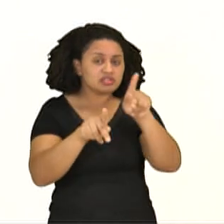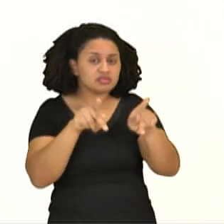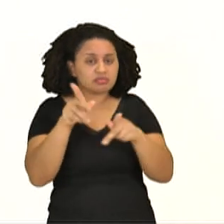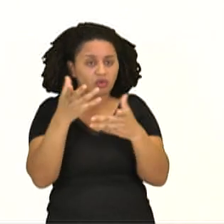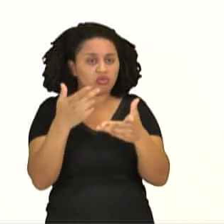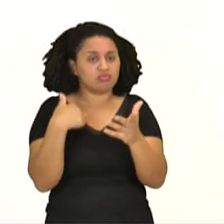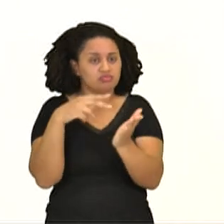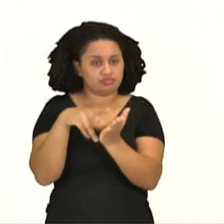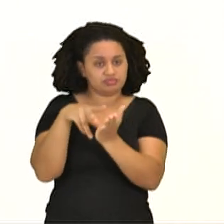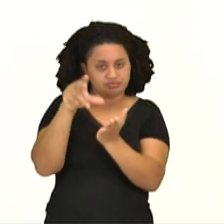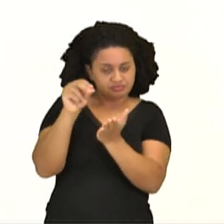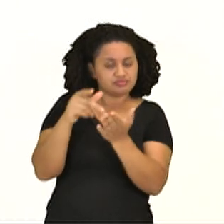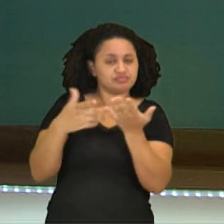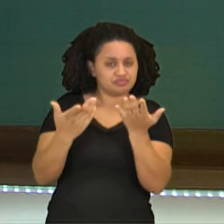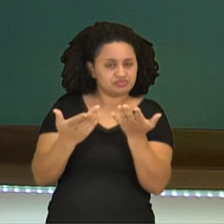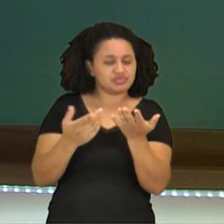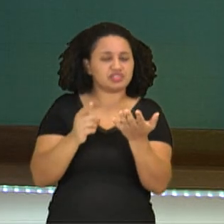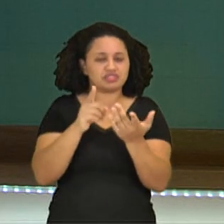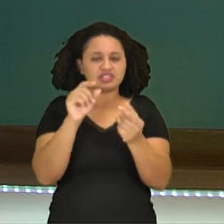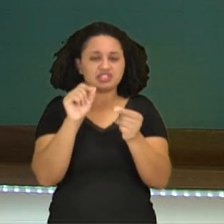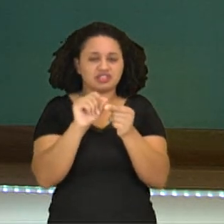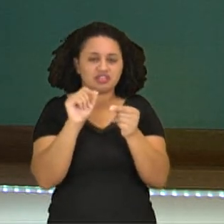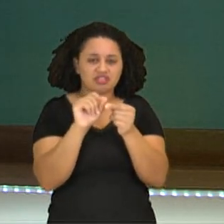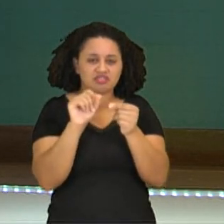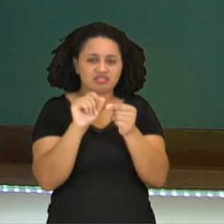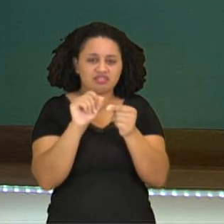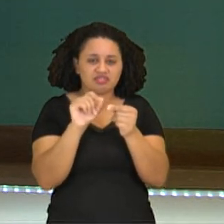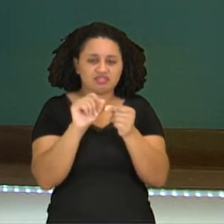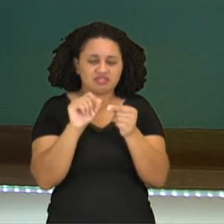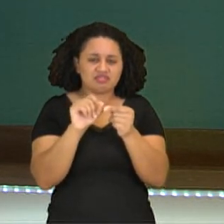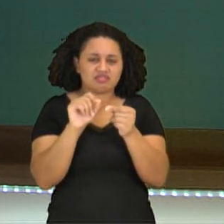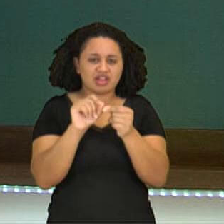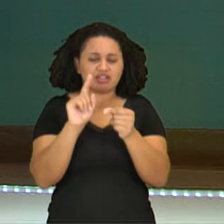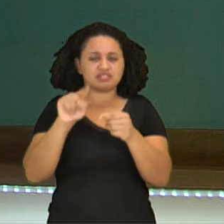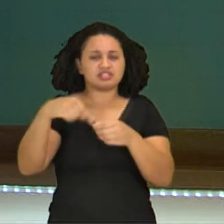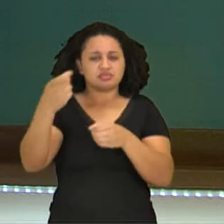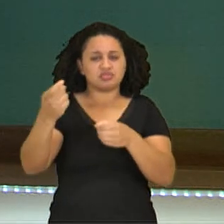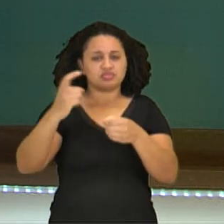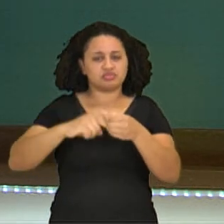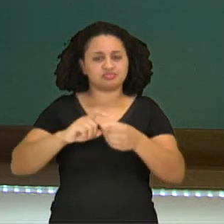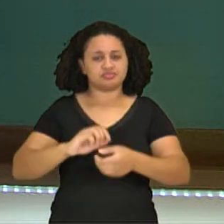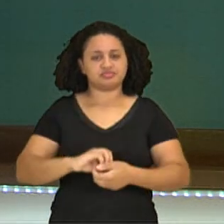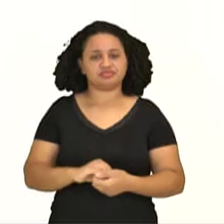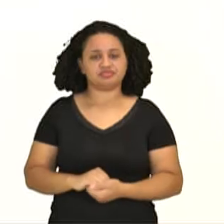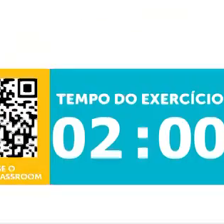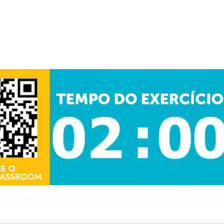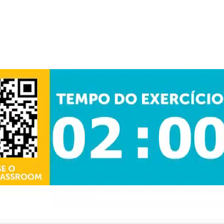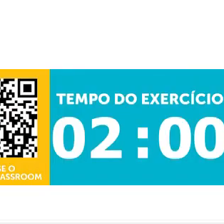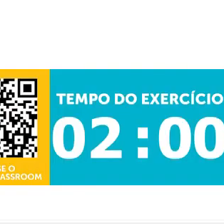Cush, faraós negros, 25ª dinastia. Daqui a pouquinho nós voltamos.